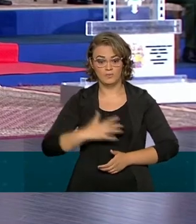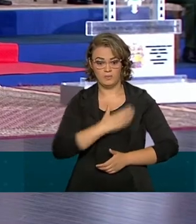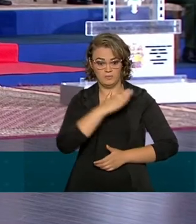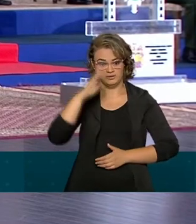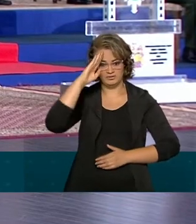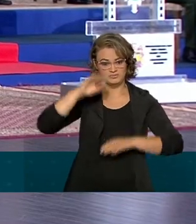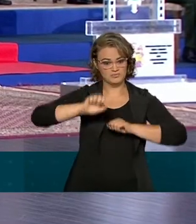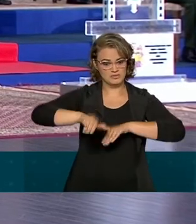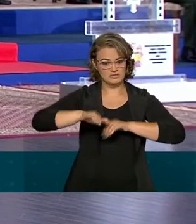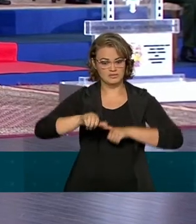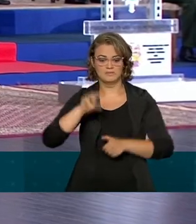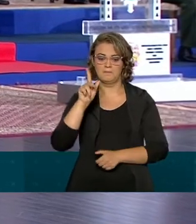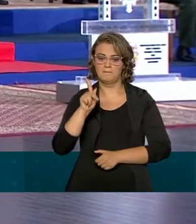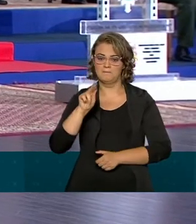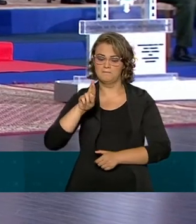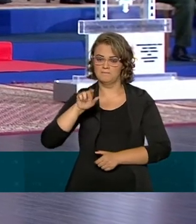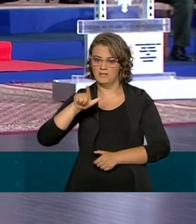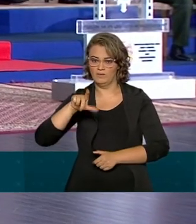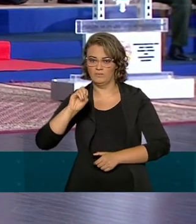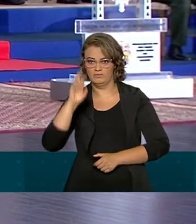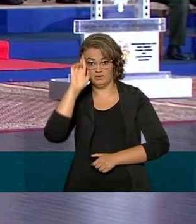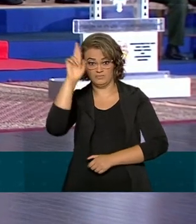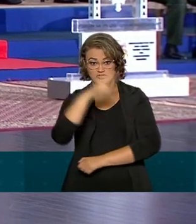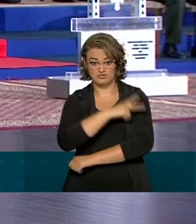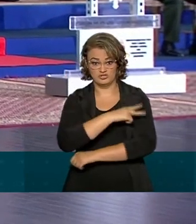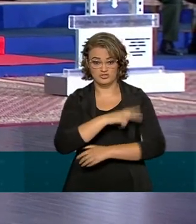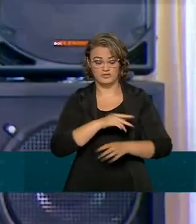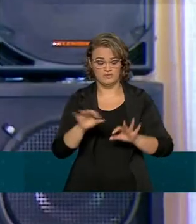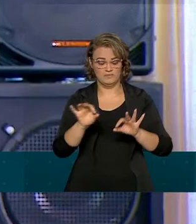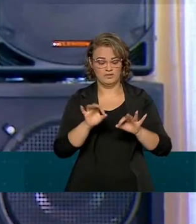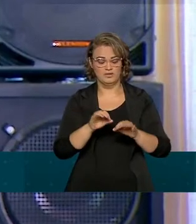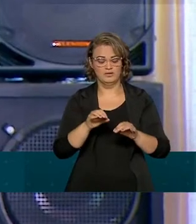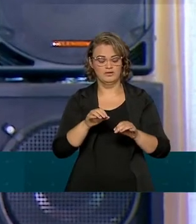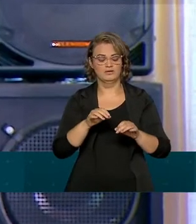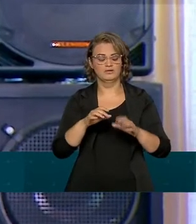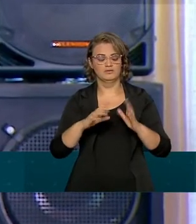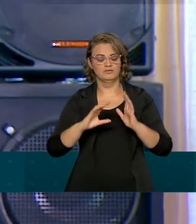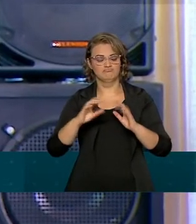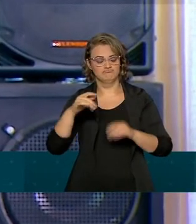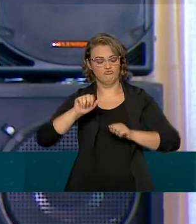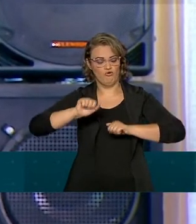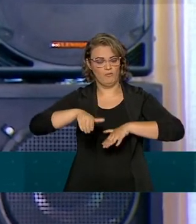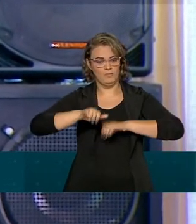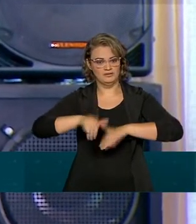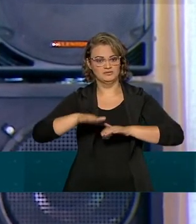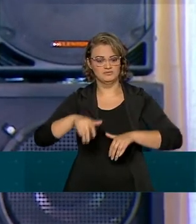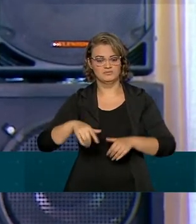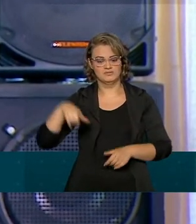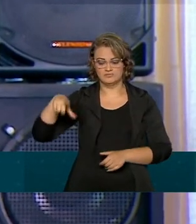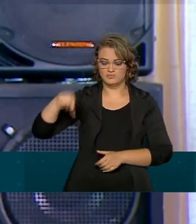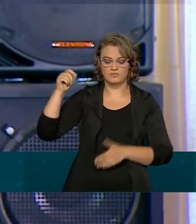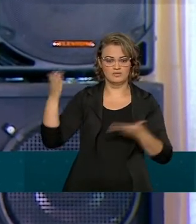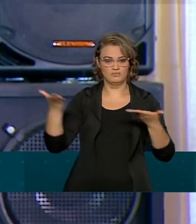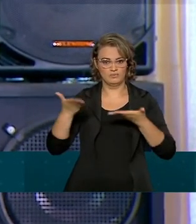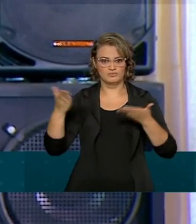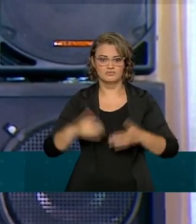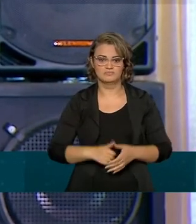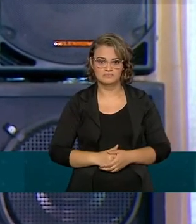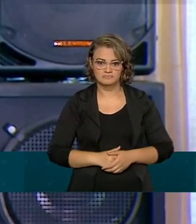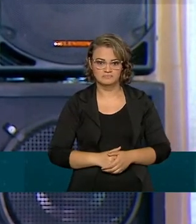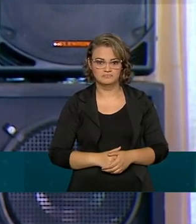exército Paulo Sérgio Nogueira de Oliveira chefe do departamento-geral do pessoal e comandante do exército designados